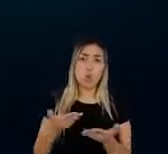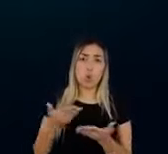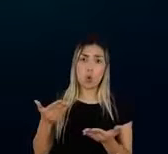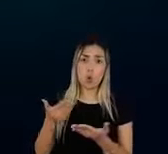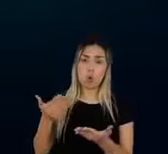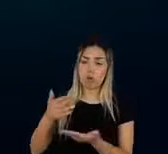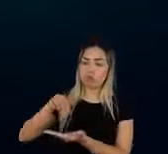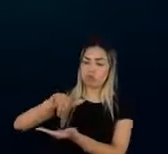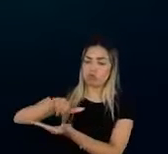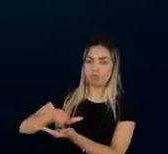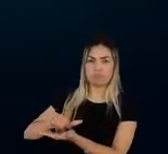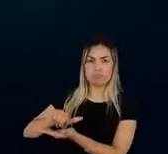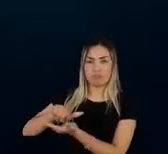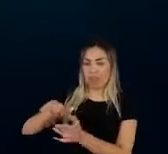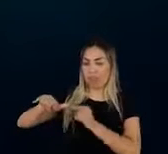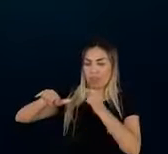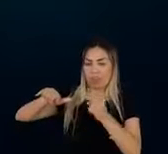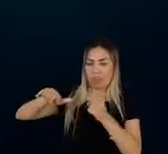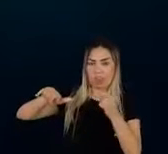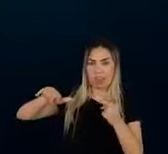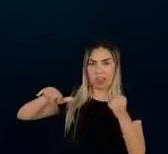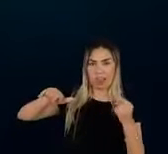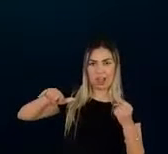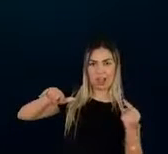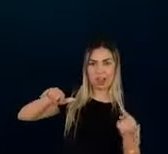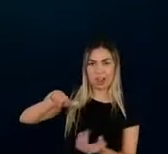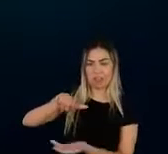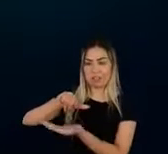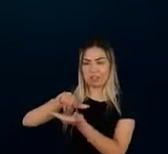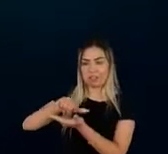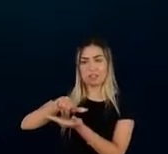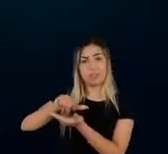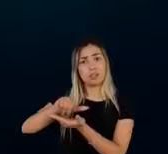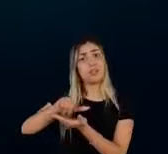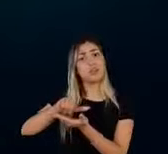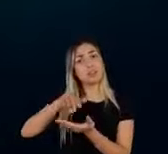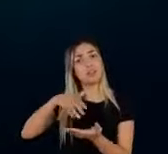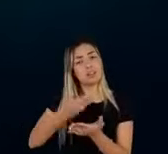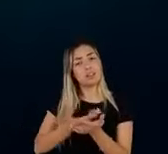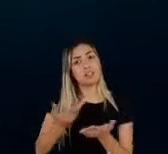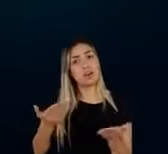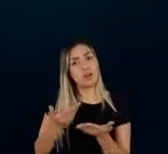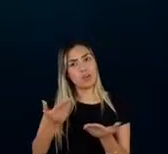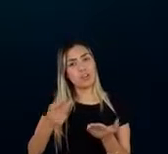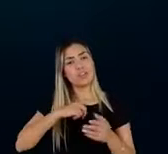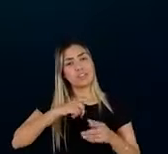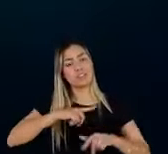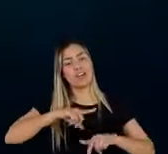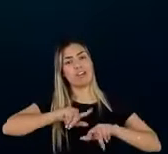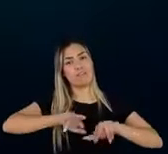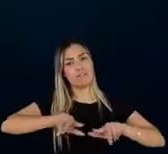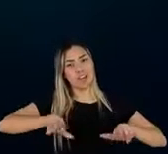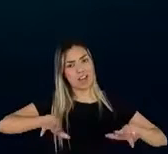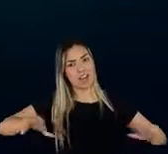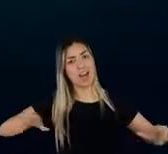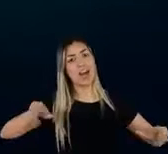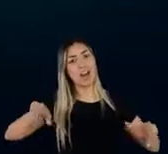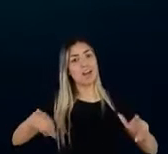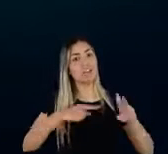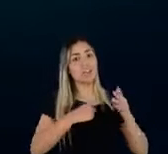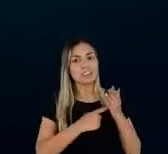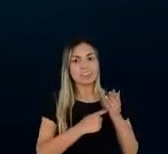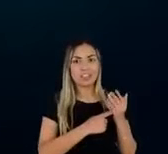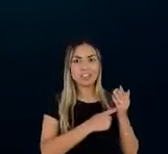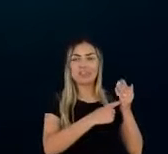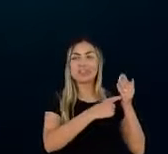par de fios de cobre ainda chega na casa de muita gente até hoje né então é uma tecnologia que realmente prevaleceu